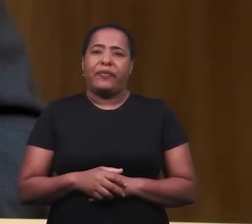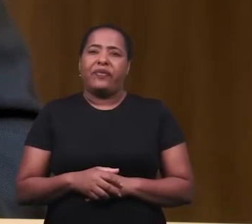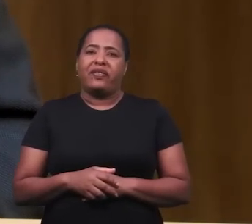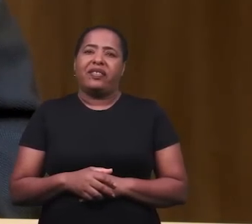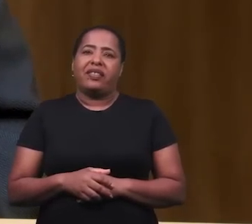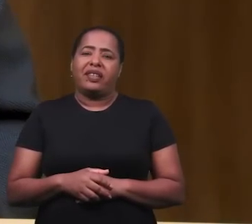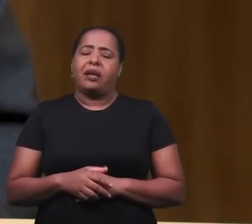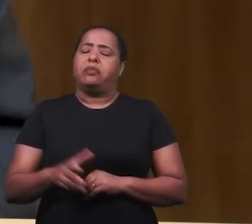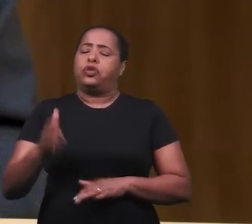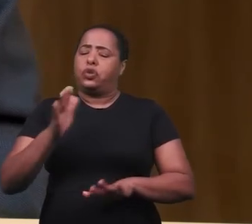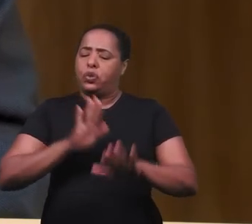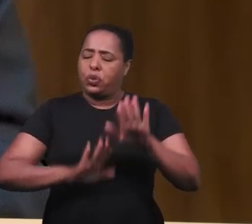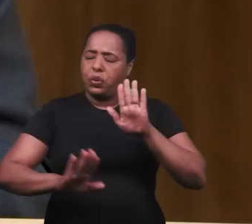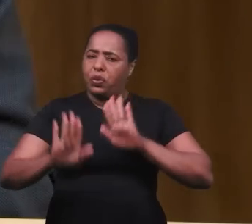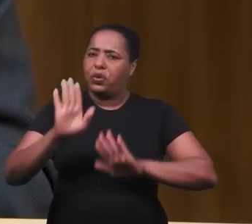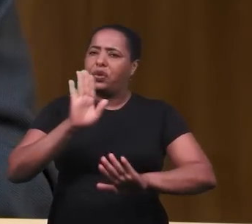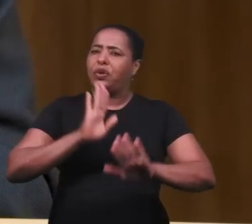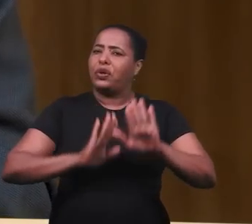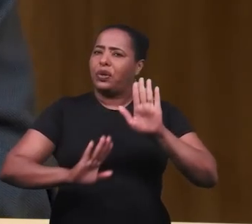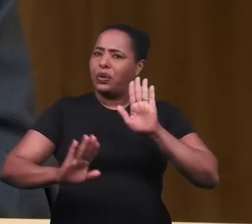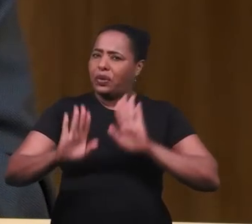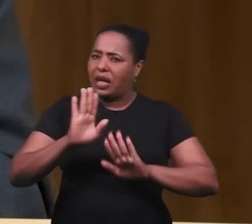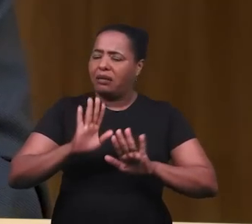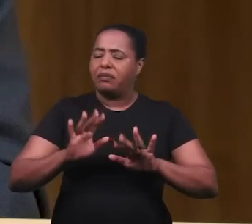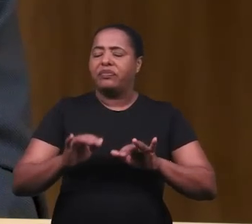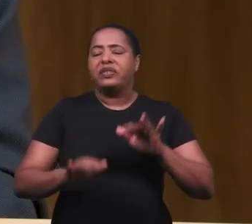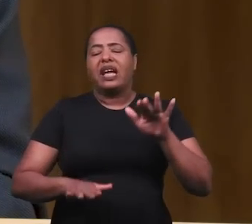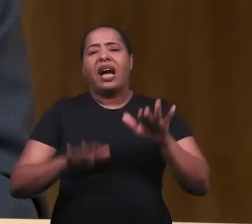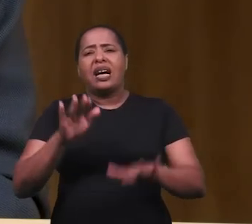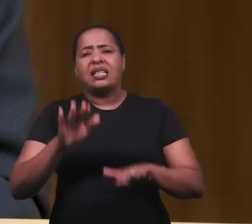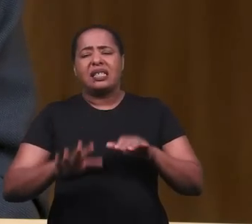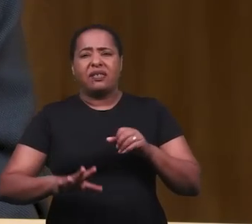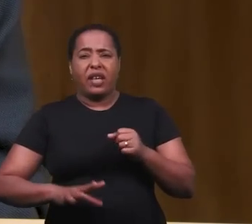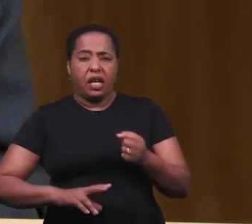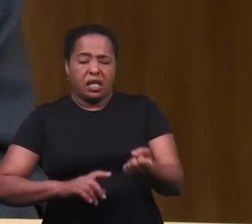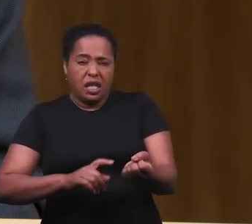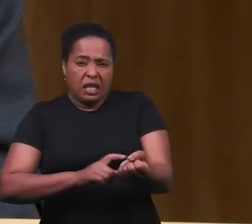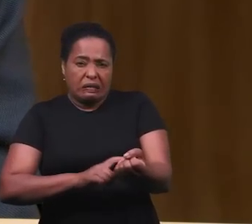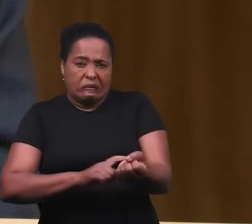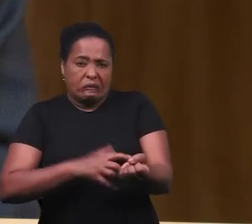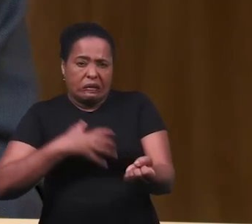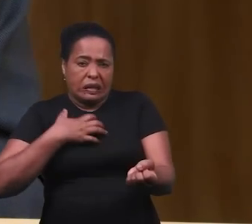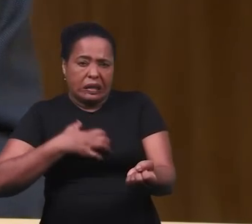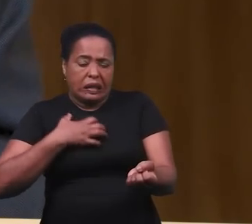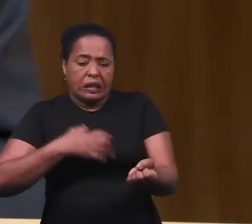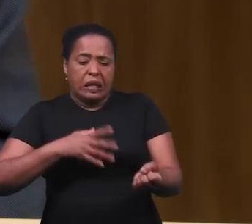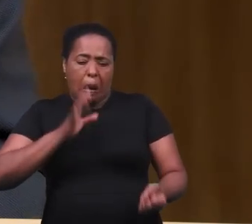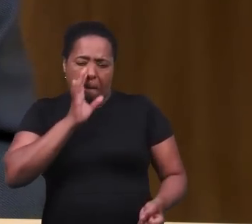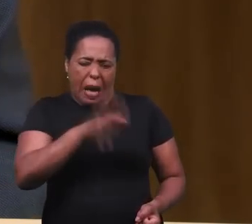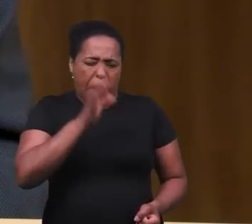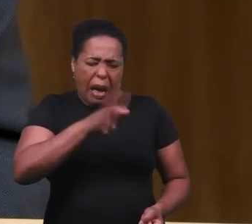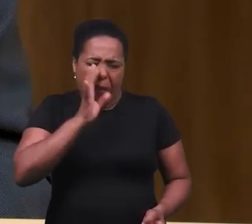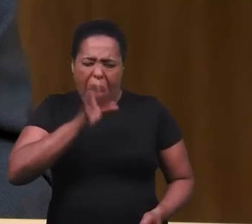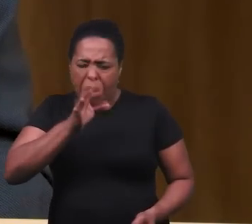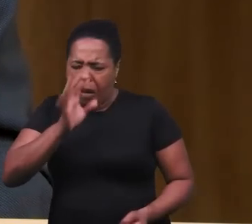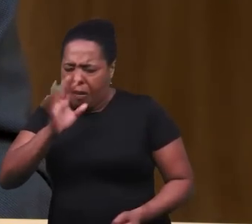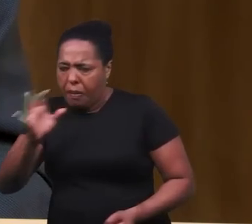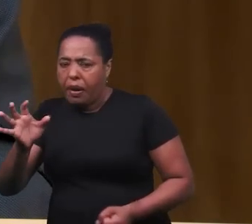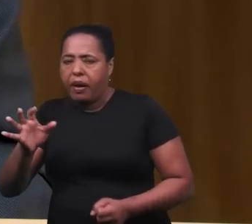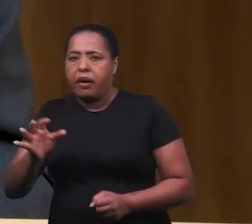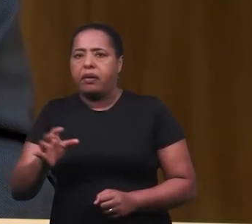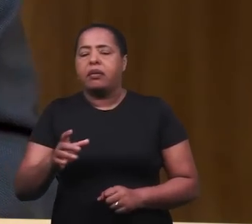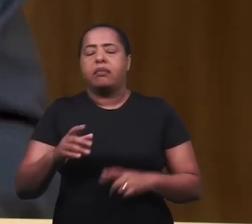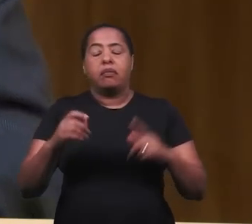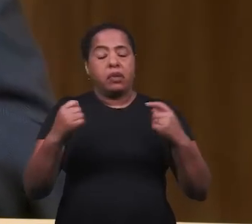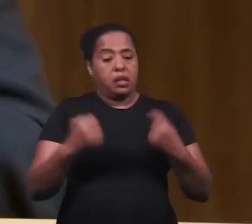sábio, há uma advertência, muito cuidado com isso. Porque às vezes você fica nervoso dentro de casa